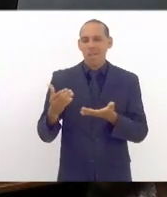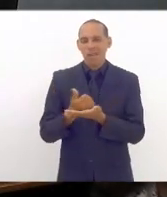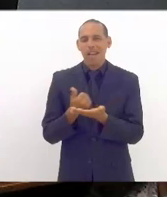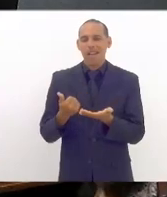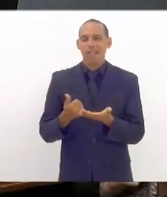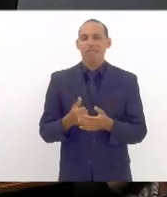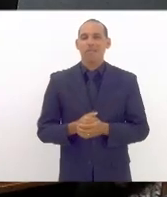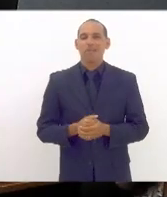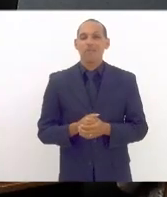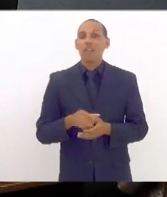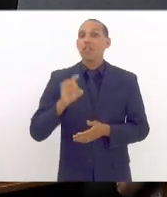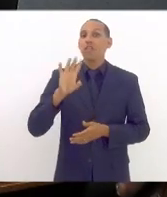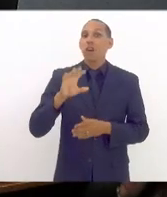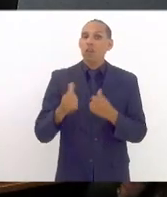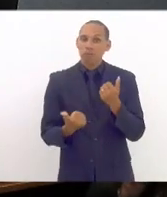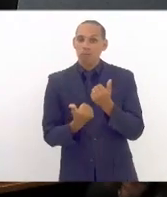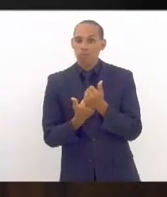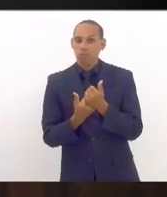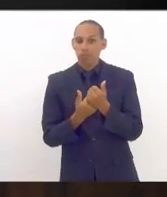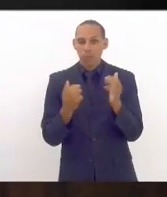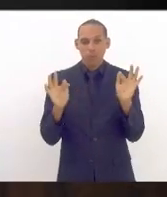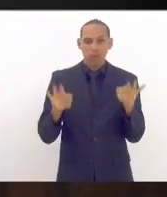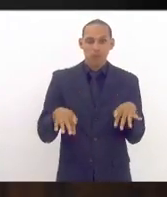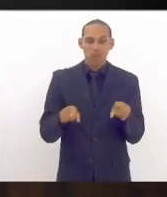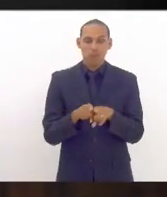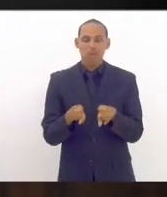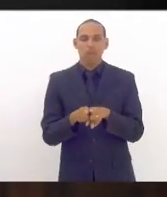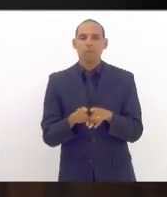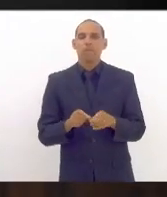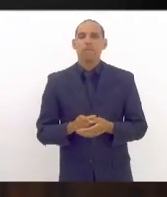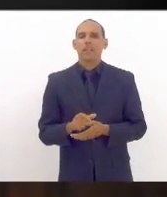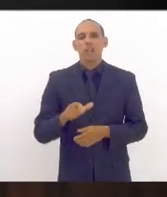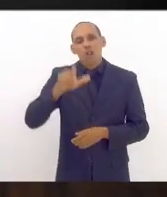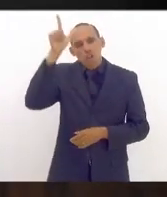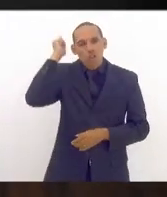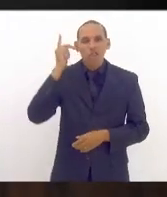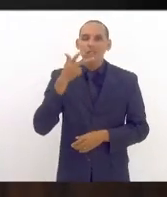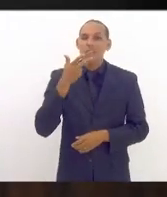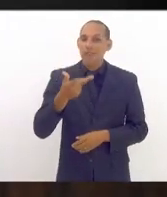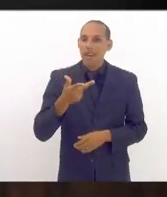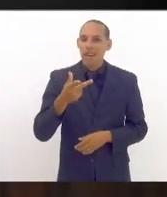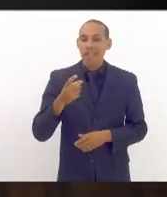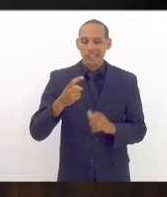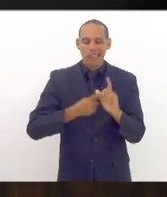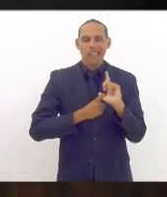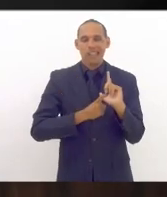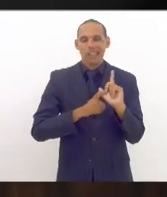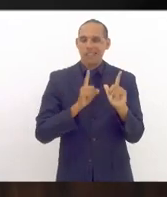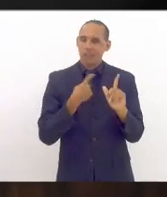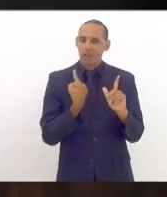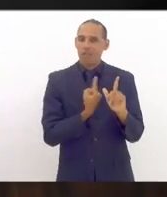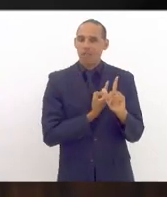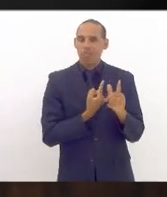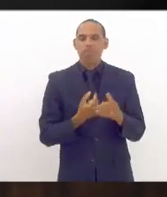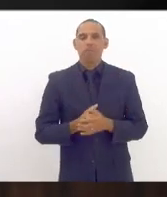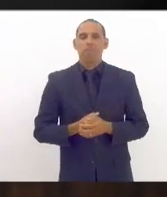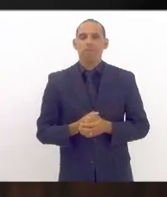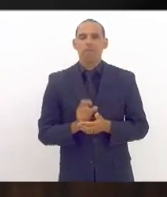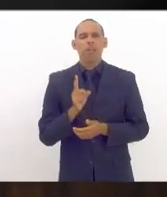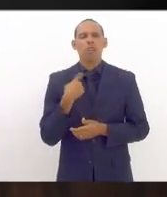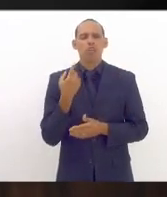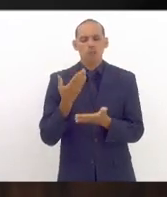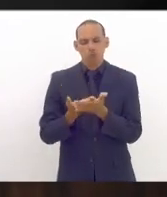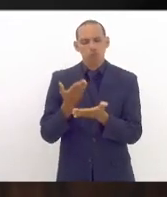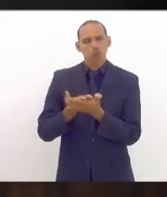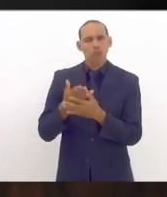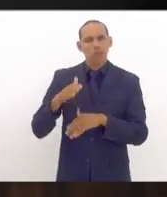só para contribuir para encerrar o Luiz Paulo falou da dívida Nossa dívida a gente fez um